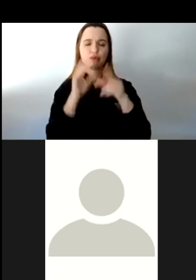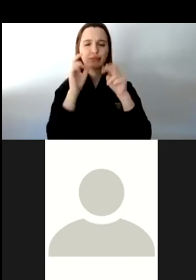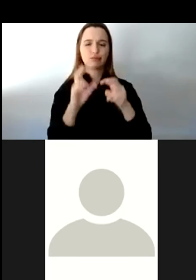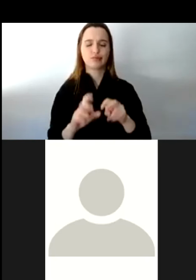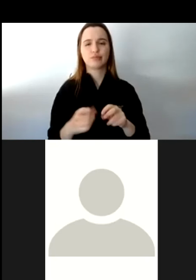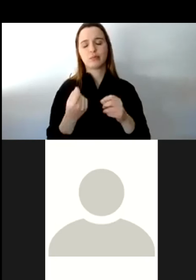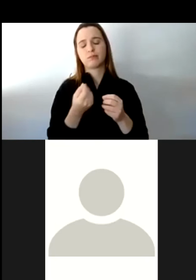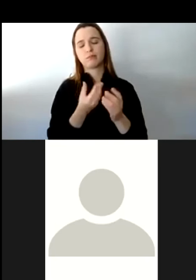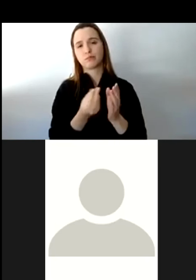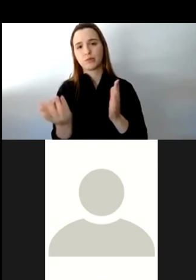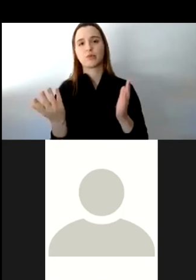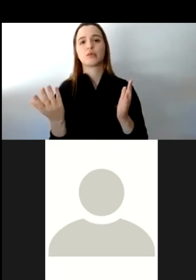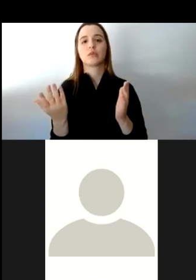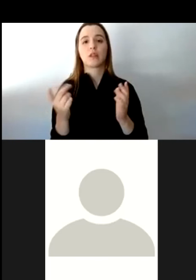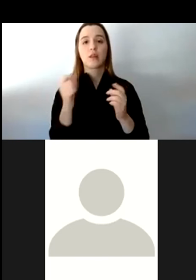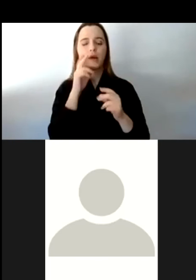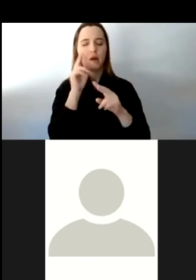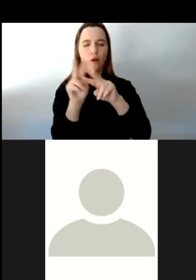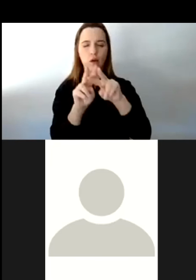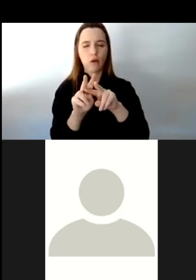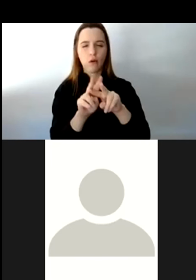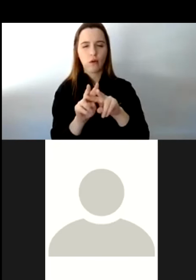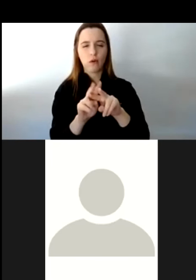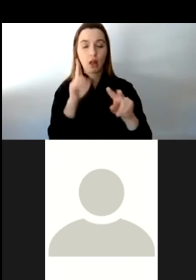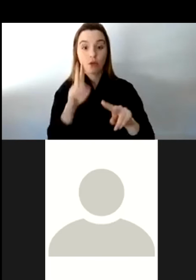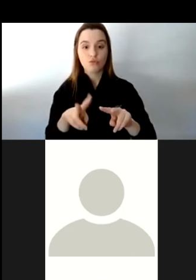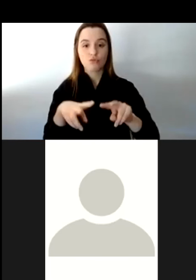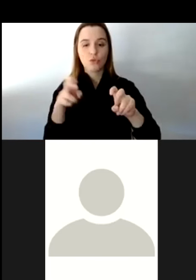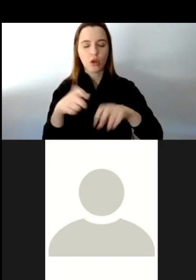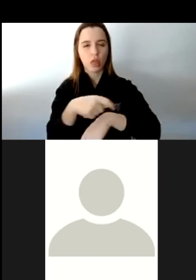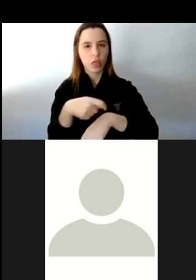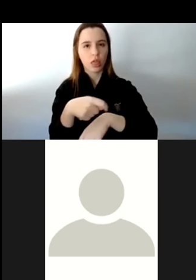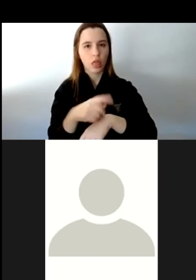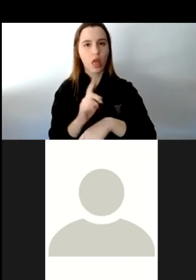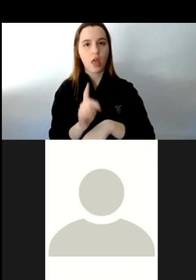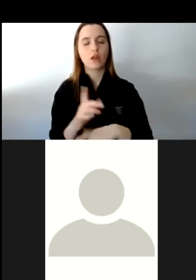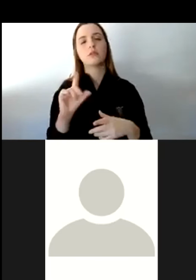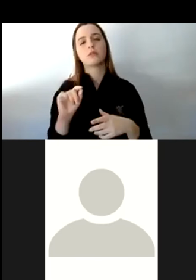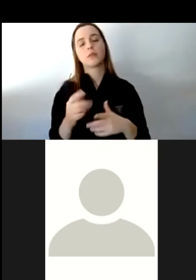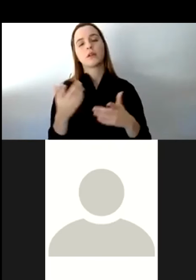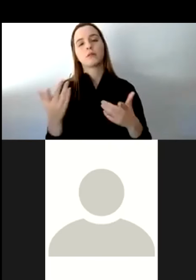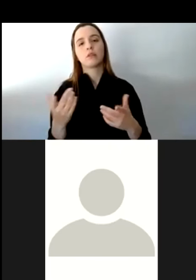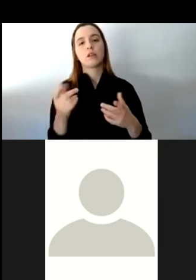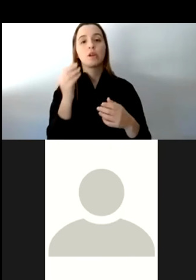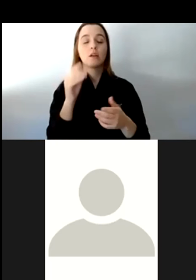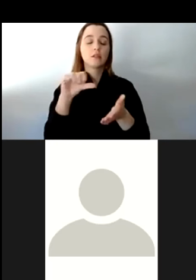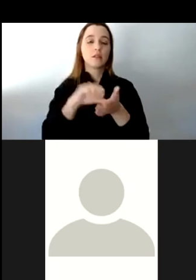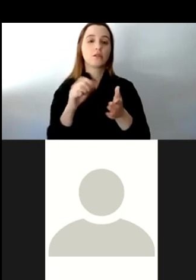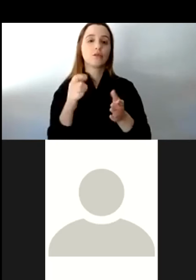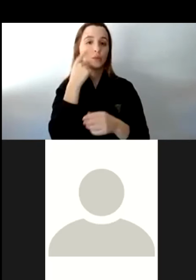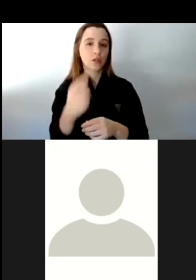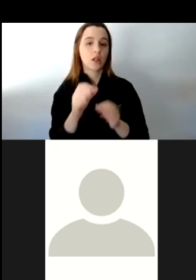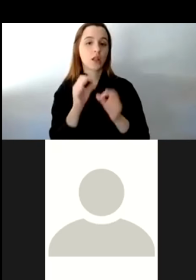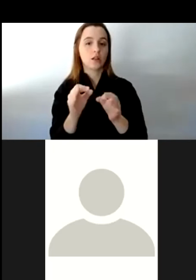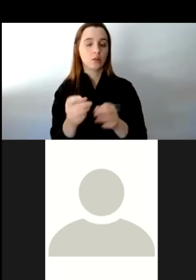epidemiológicos e clínicos, a demora no diagnóstico da doença rara e a escassez de centros especializados para